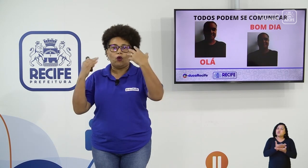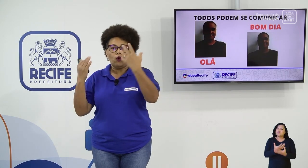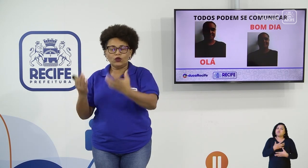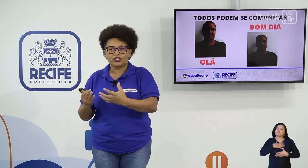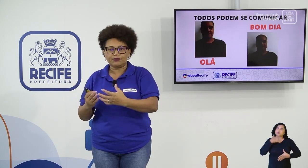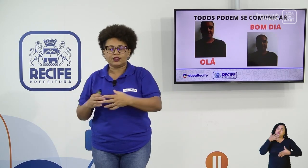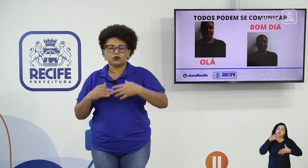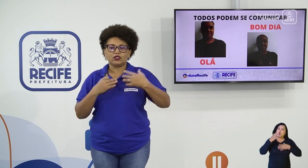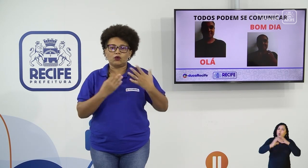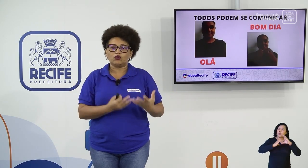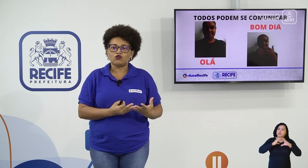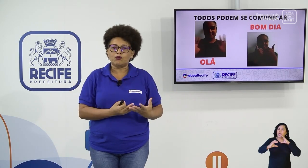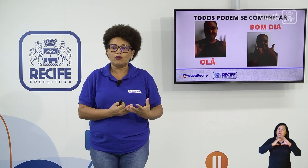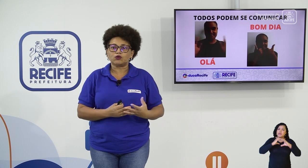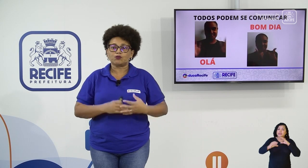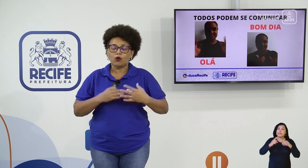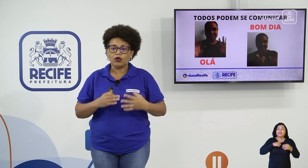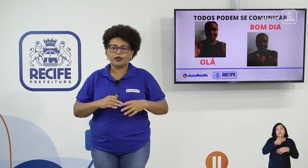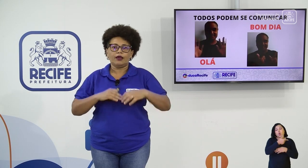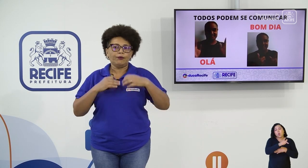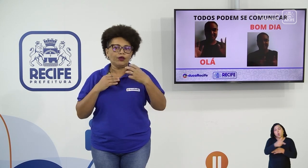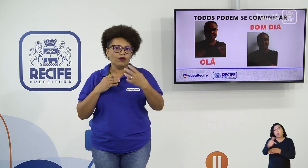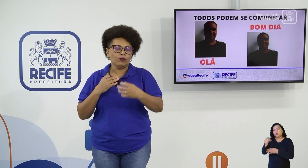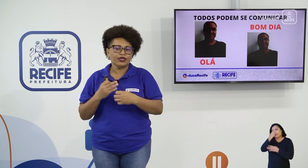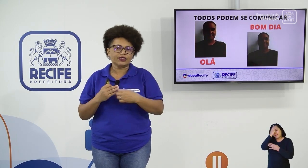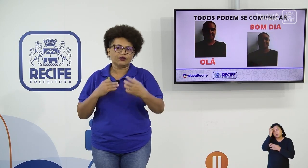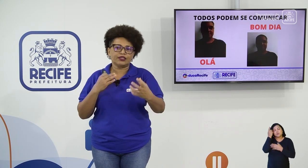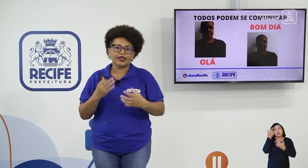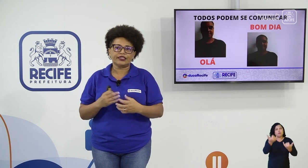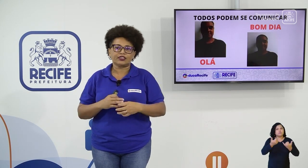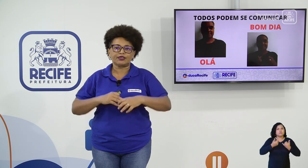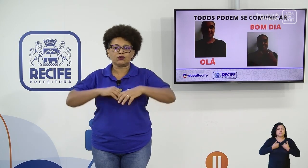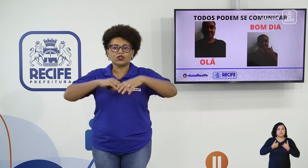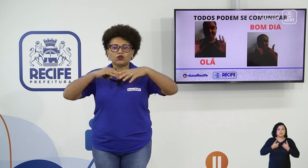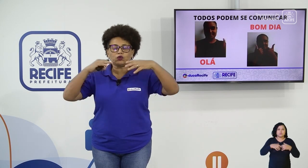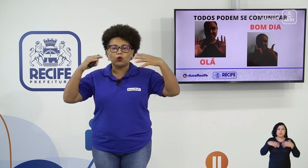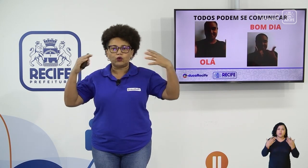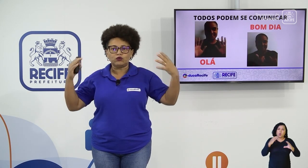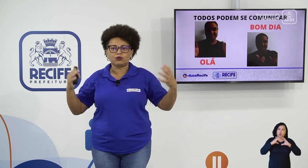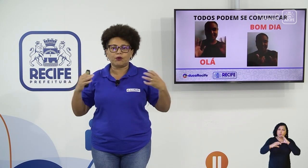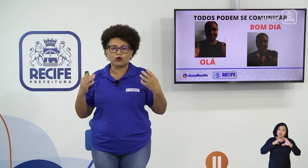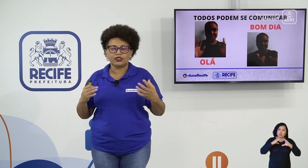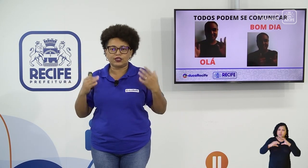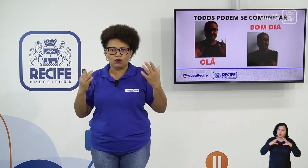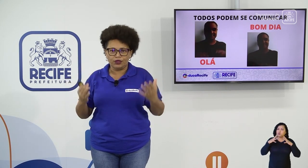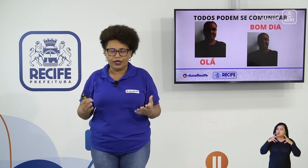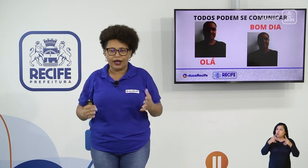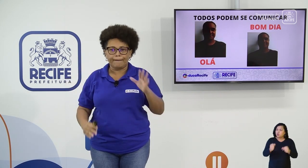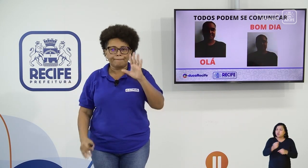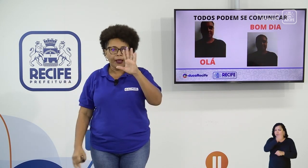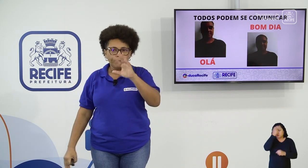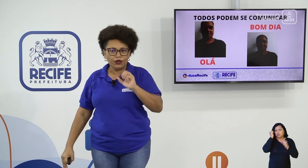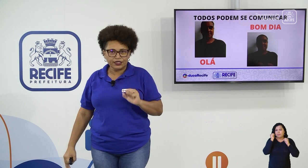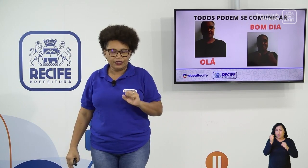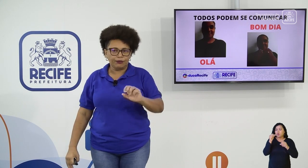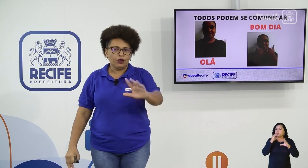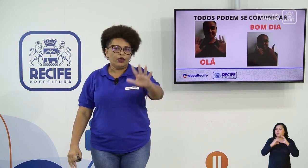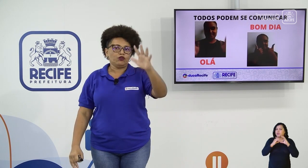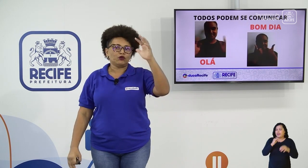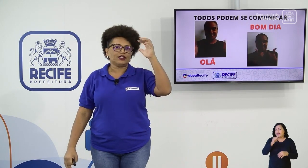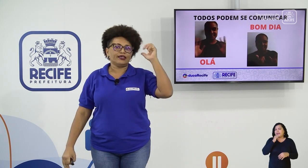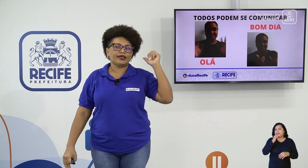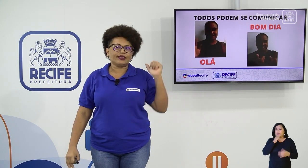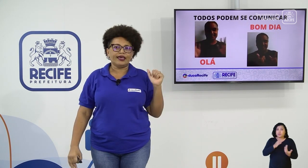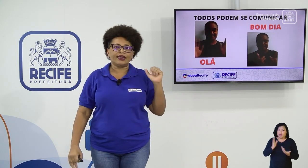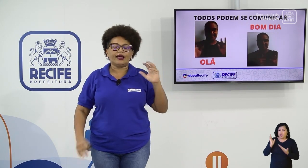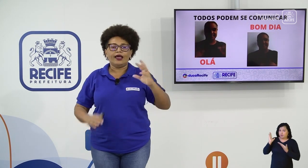atinge outras pessoas, outros públicos. Por quê? Porque a comunicação é inerente às pessoas e todos podem se comunicar. Por exemplo, eu